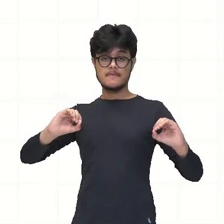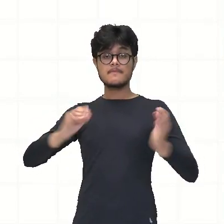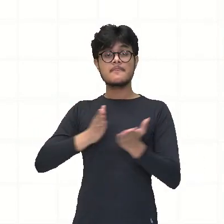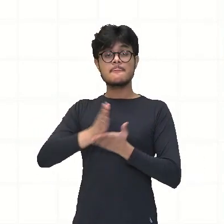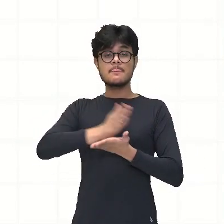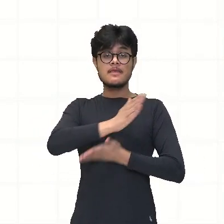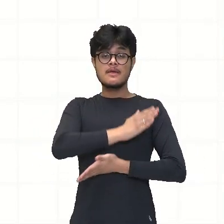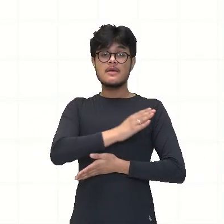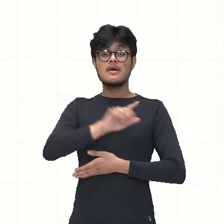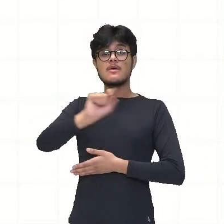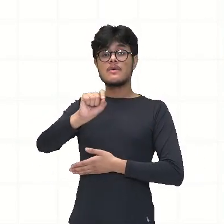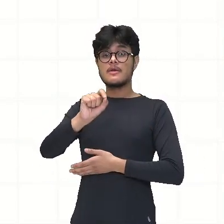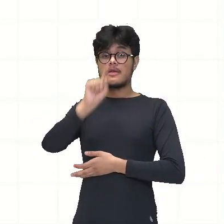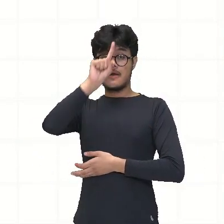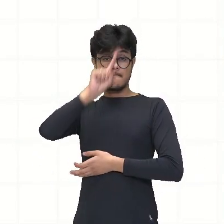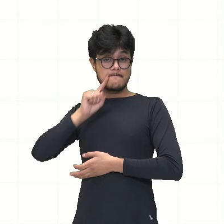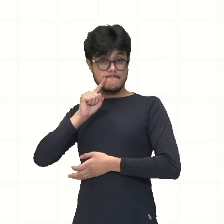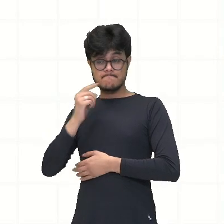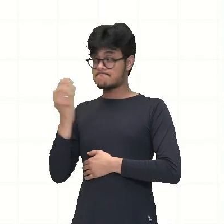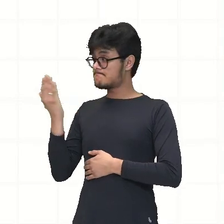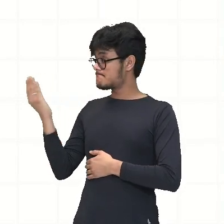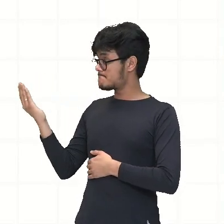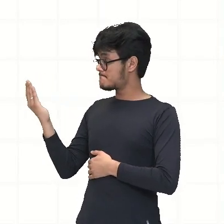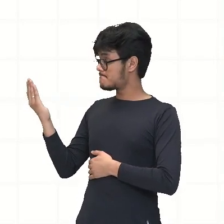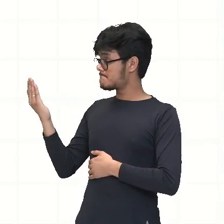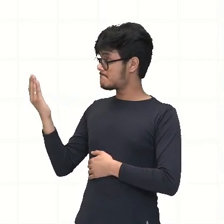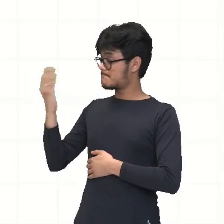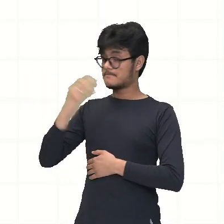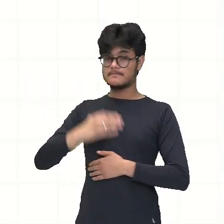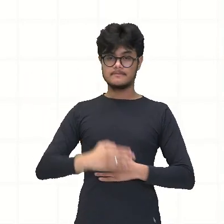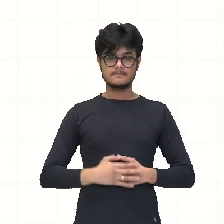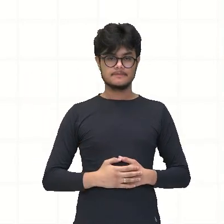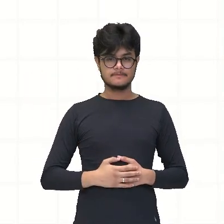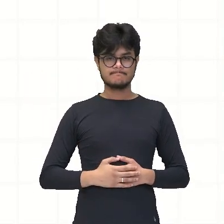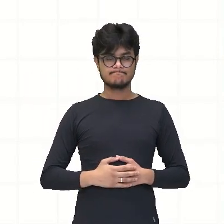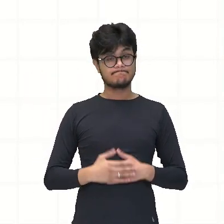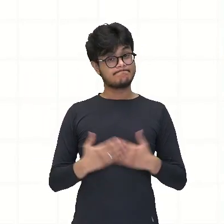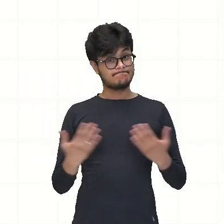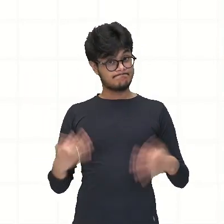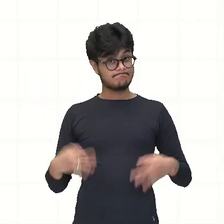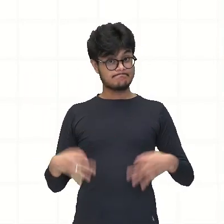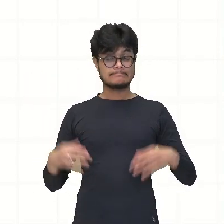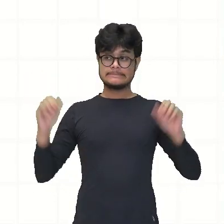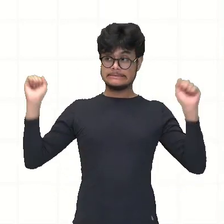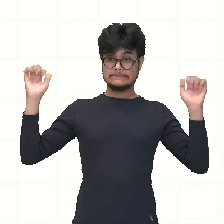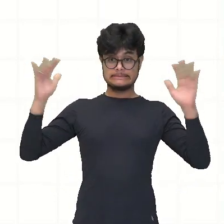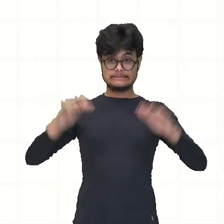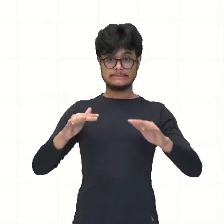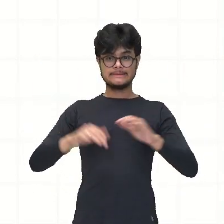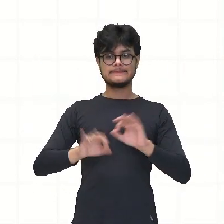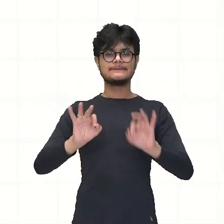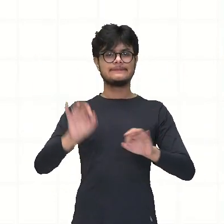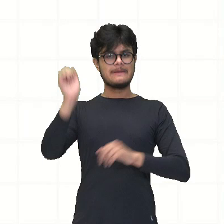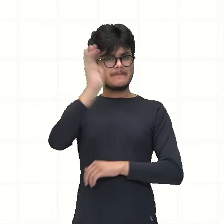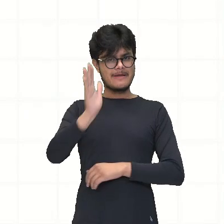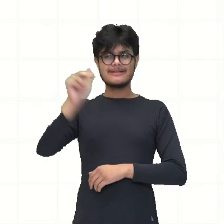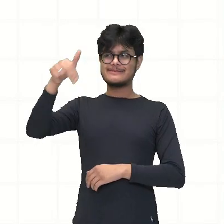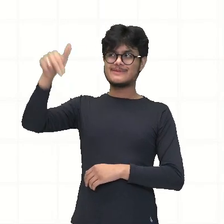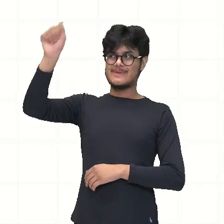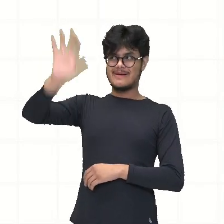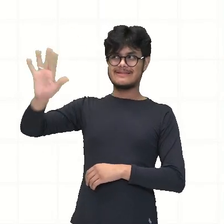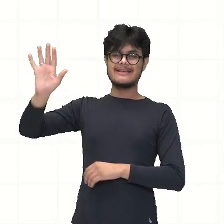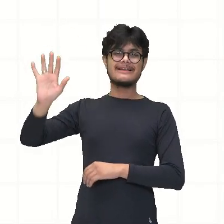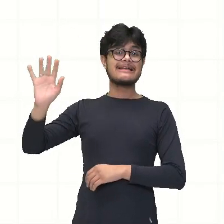cor em amarelo, tá bom? O fluxo migratório bem intenso, né? Da região Nordeste para